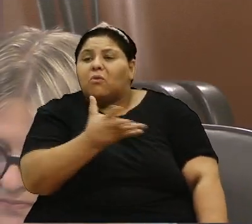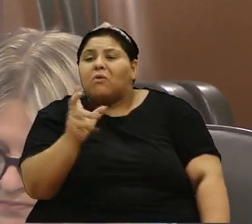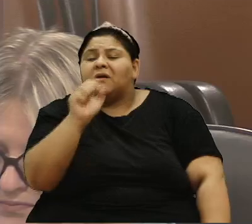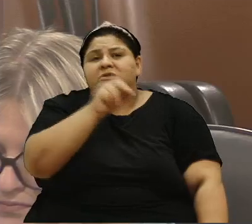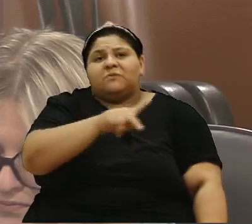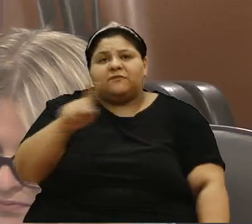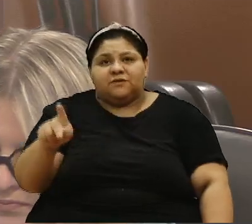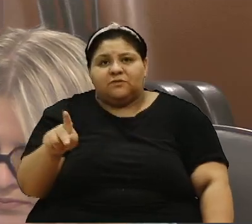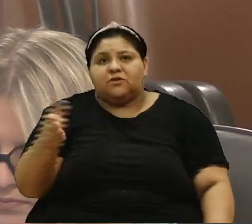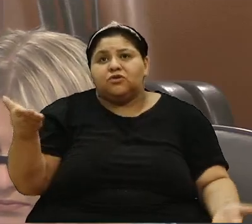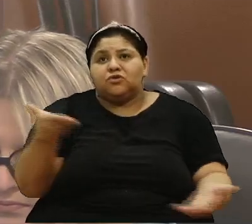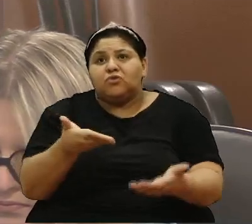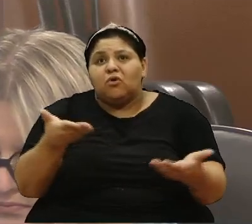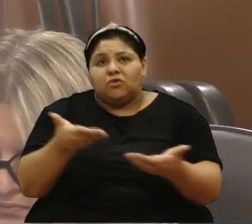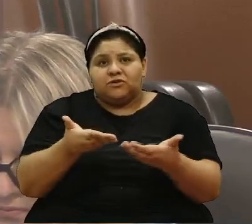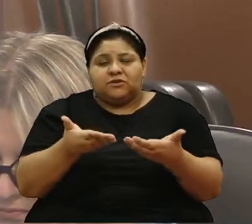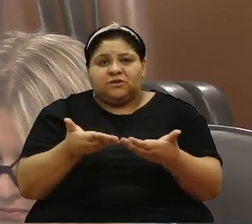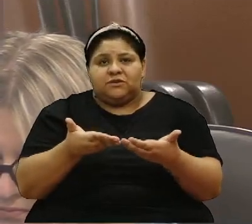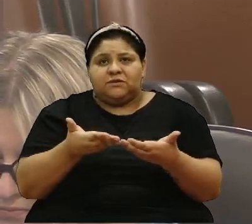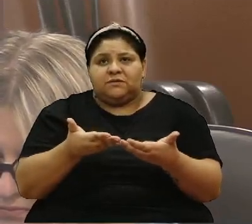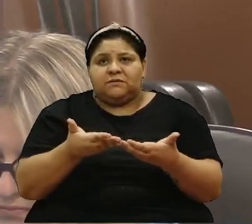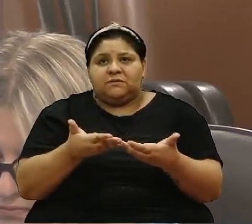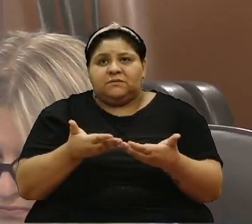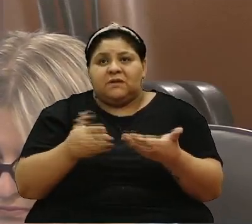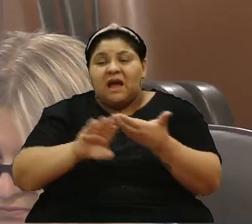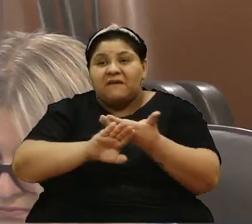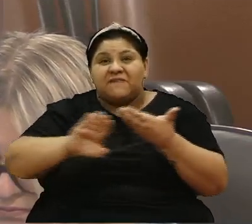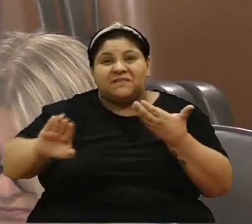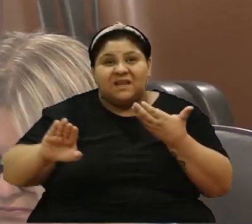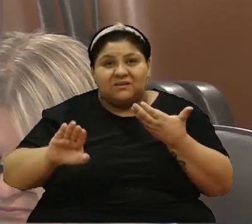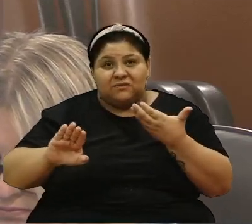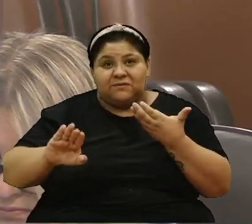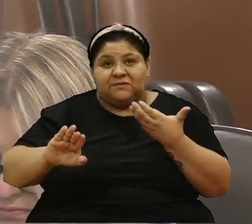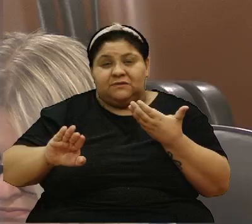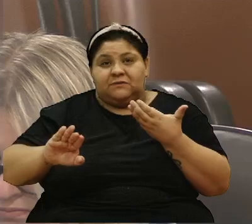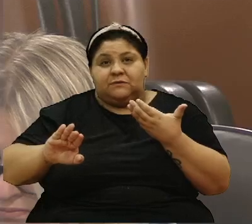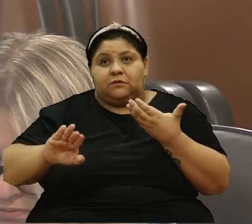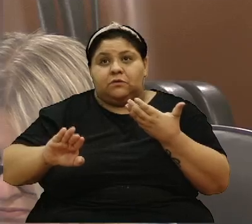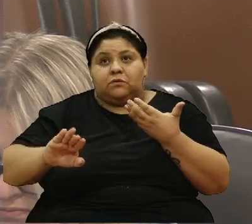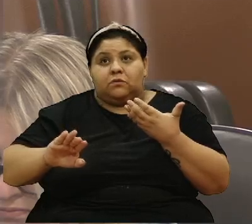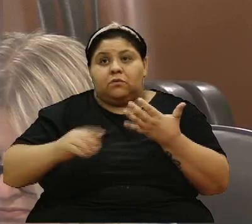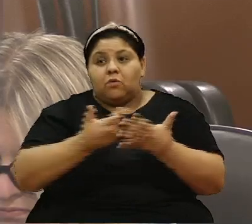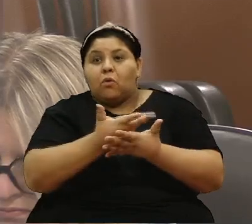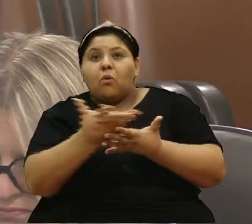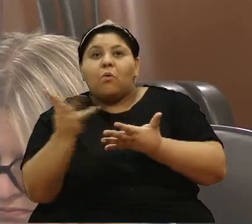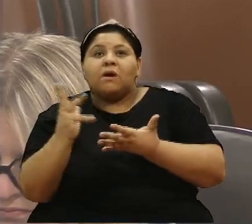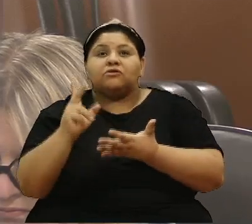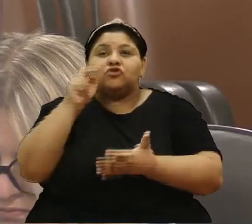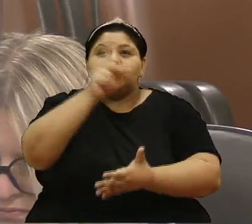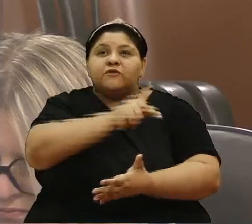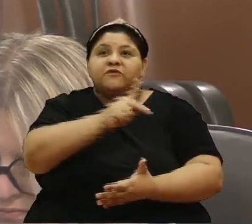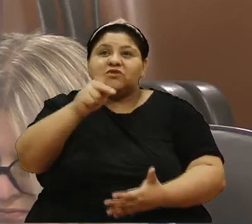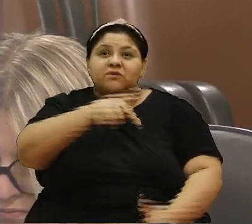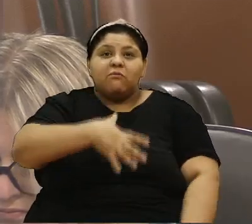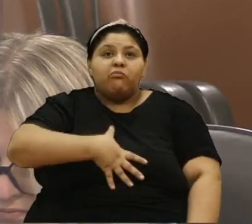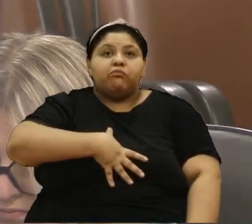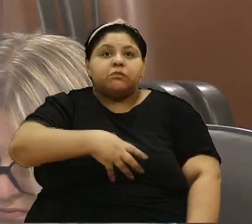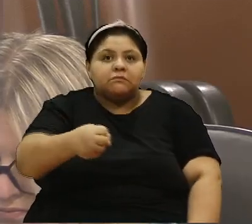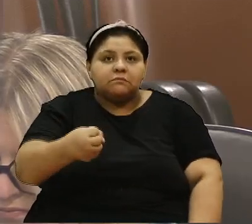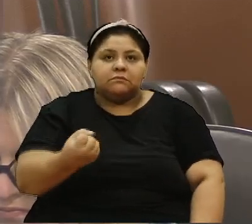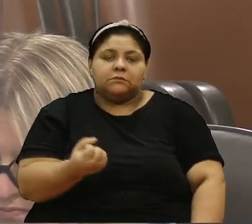estão? Quantos professores cometem suicídio ou cometeram suicídio?